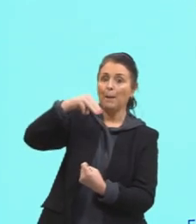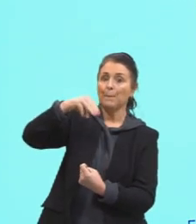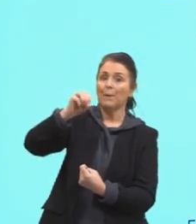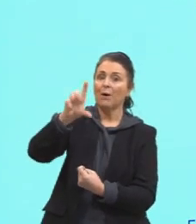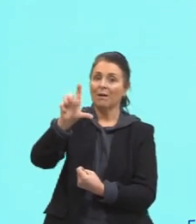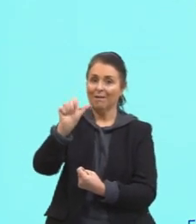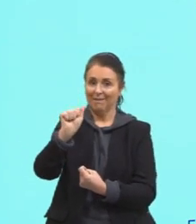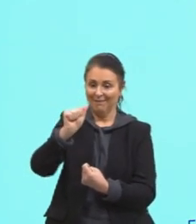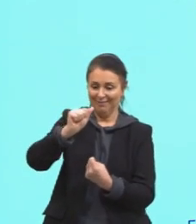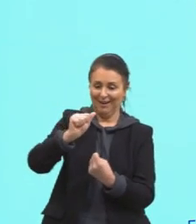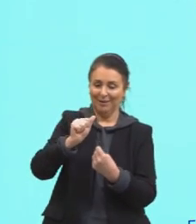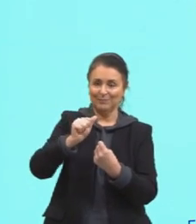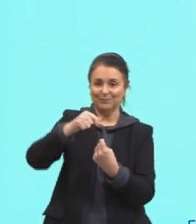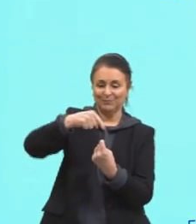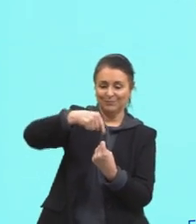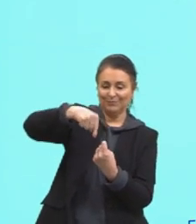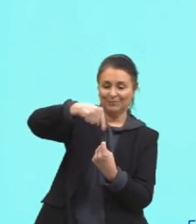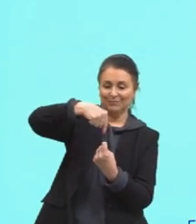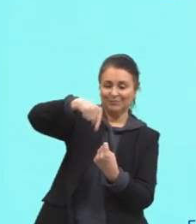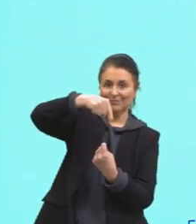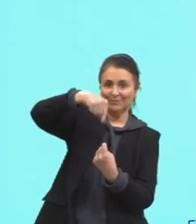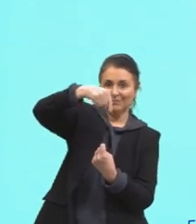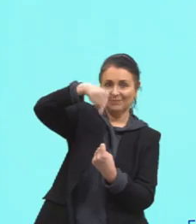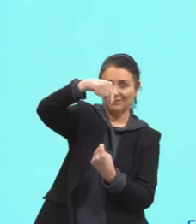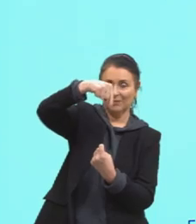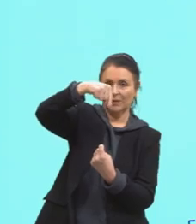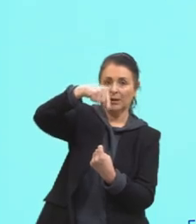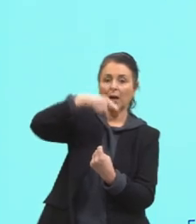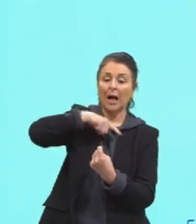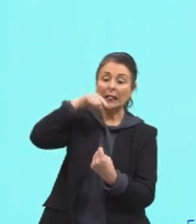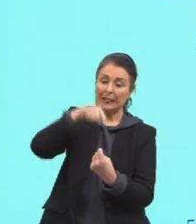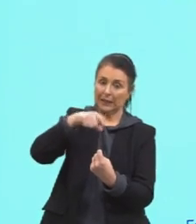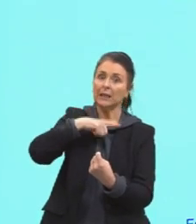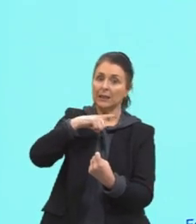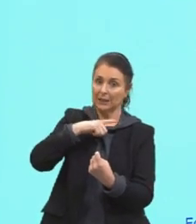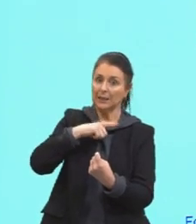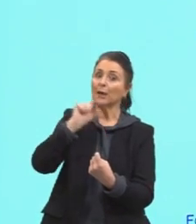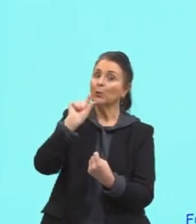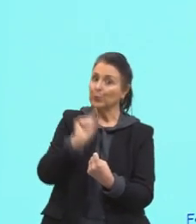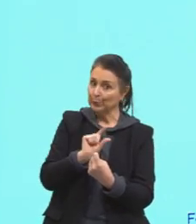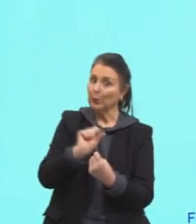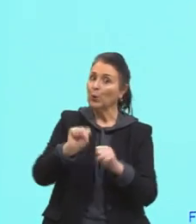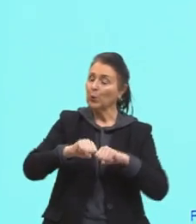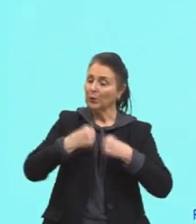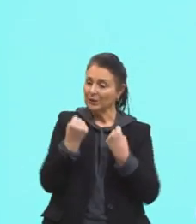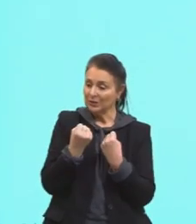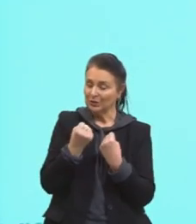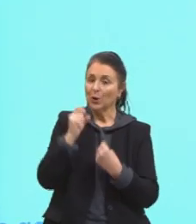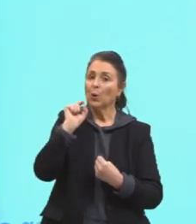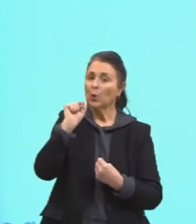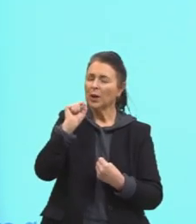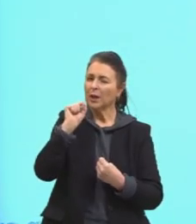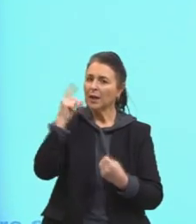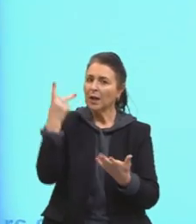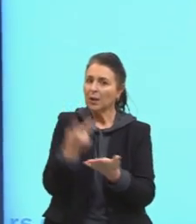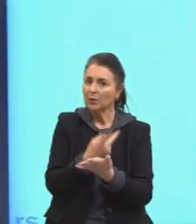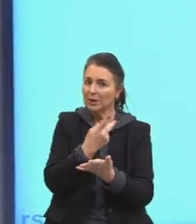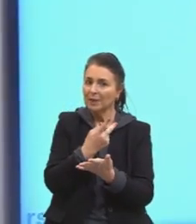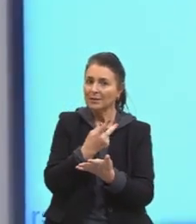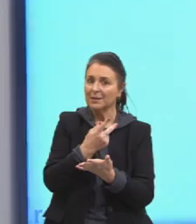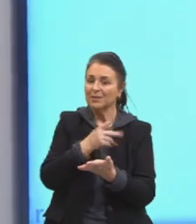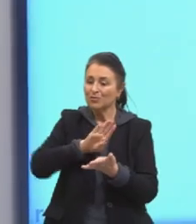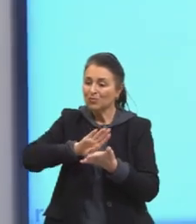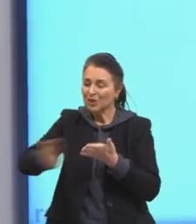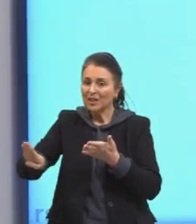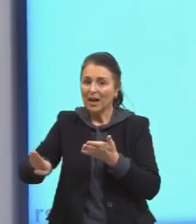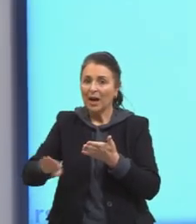né ela também armazena uma certa energia que quer o que que vai acontecer né gente isso eu retirar esse